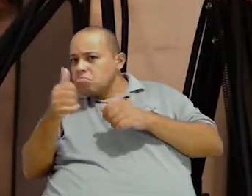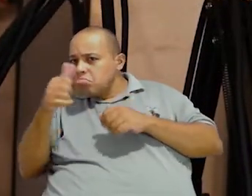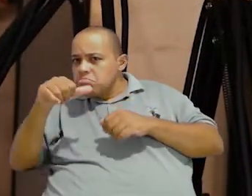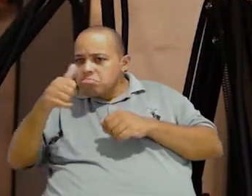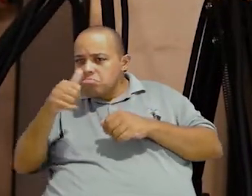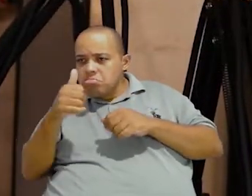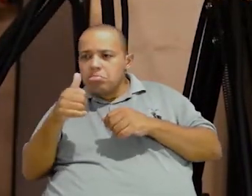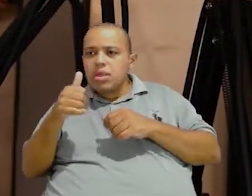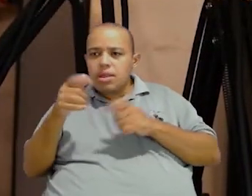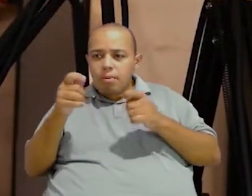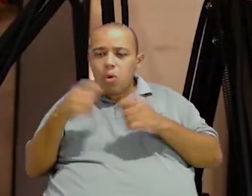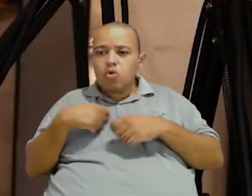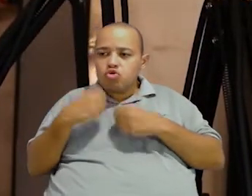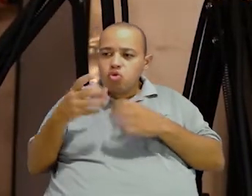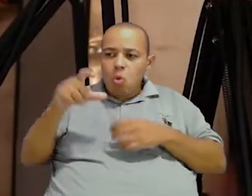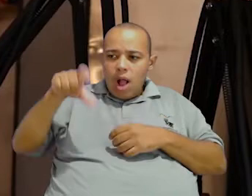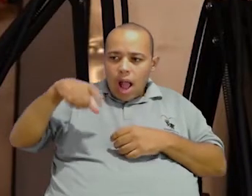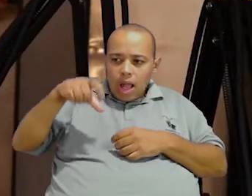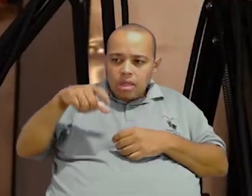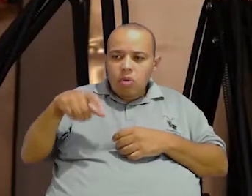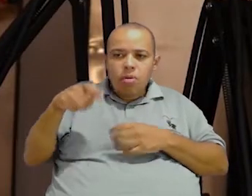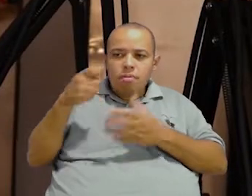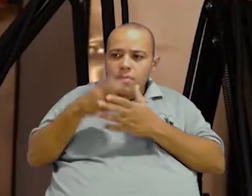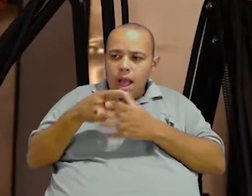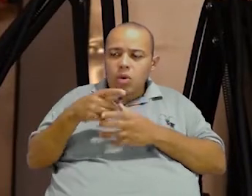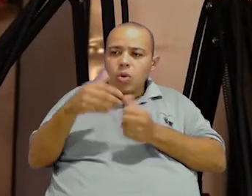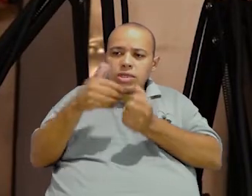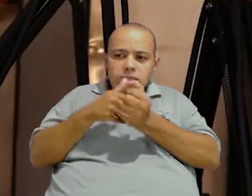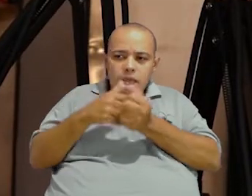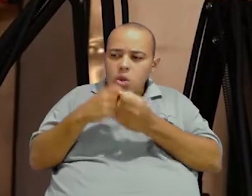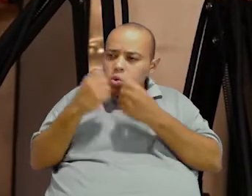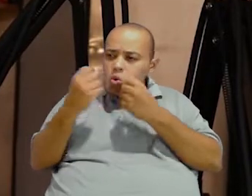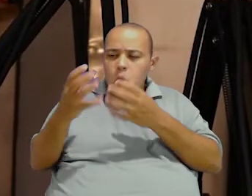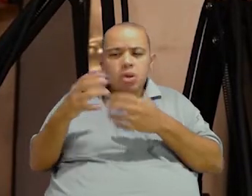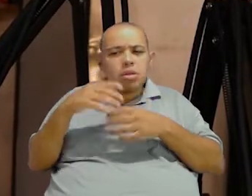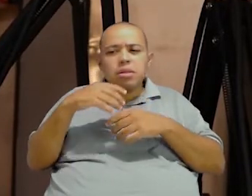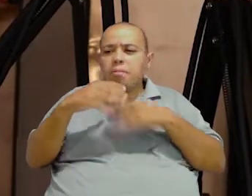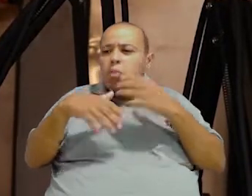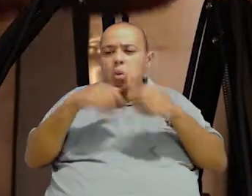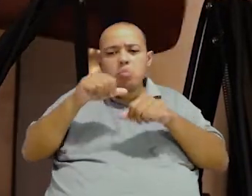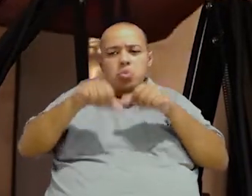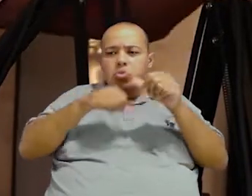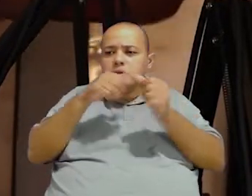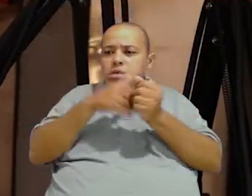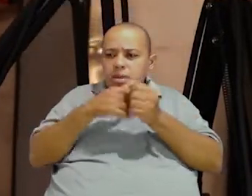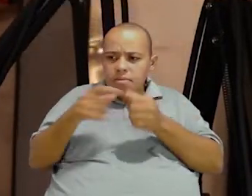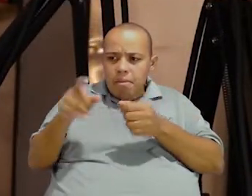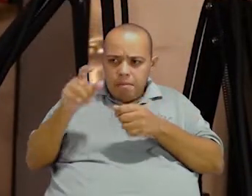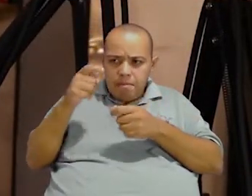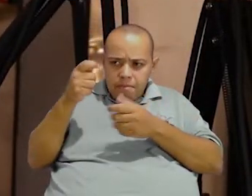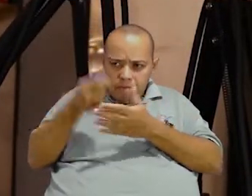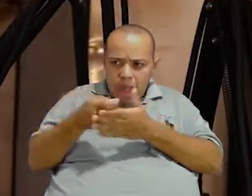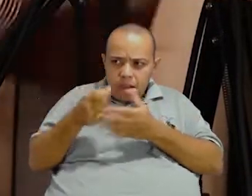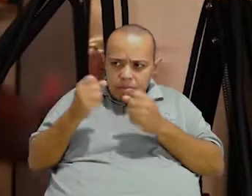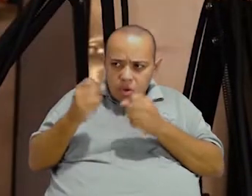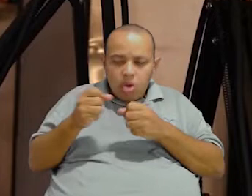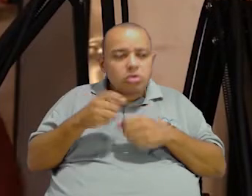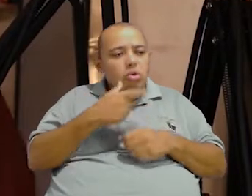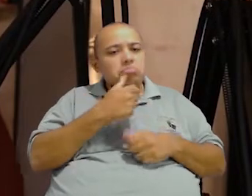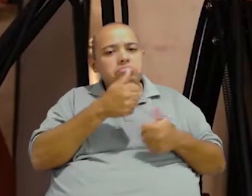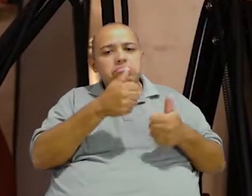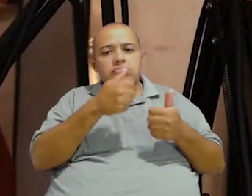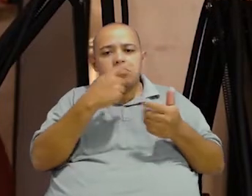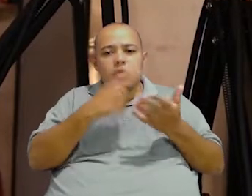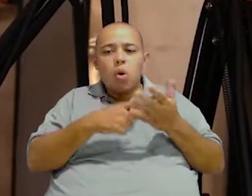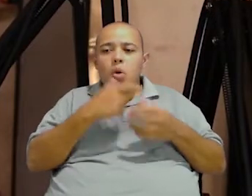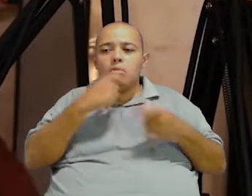de longe, ó, aí você vai, embrulha lá, pá, te dou o cartão, te passa até a senha, vai lá, depois eu mudo a senha, vai lá e pá, pode fazer